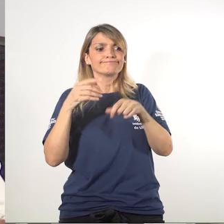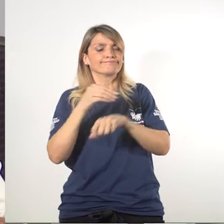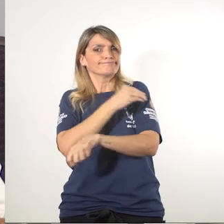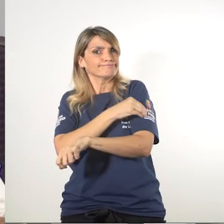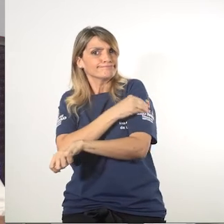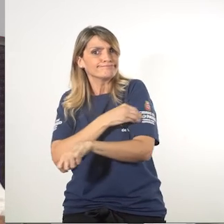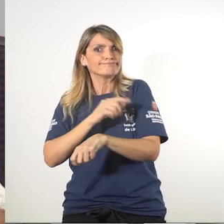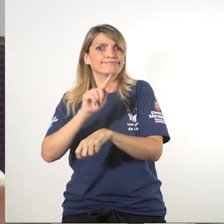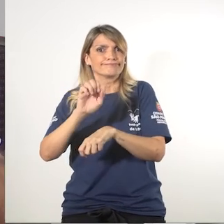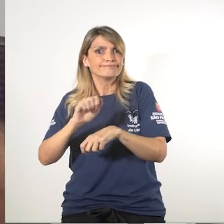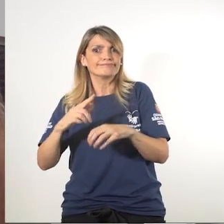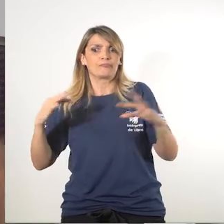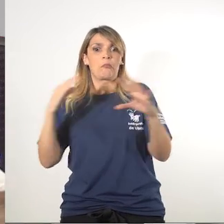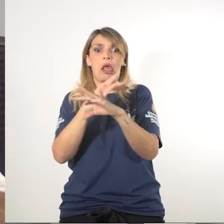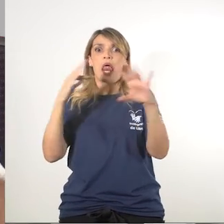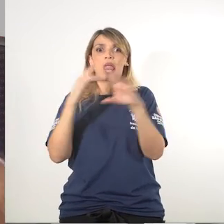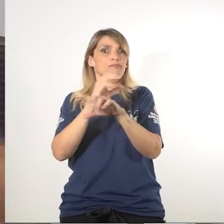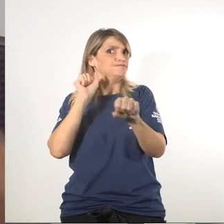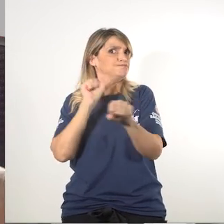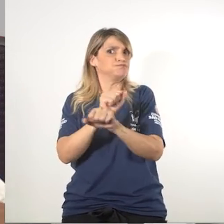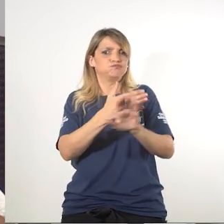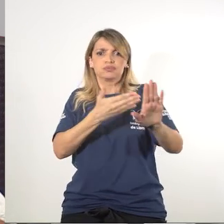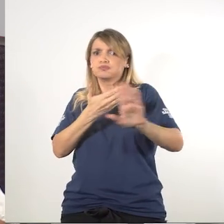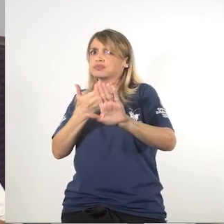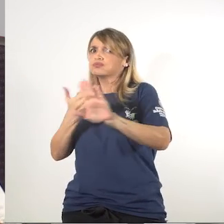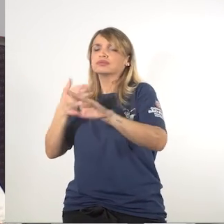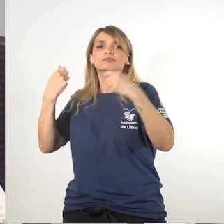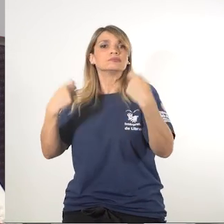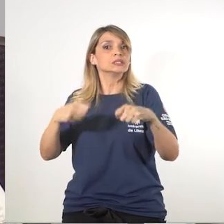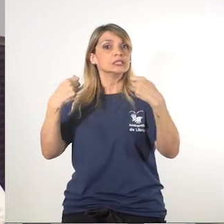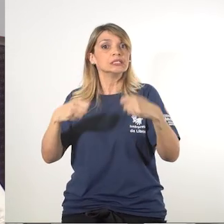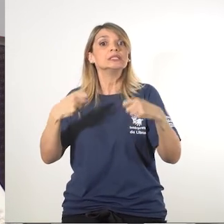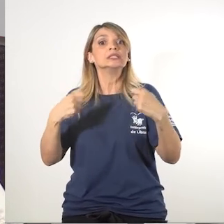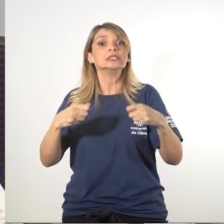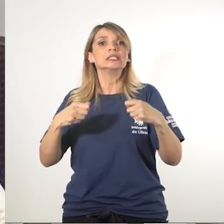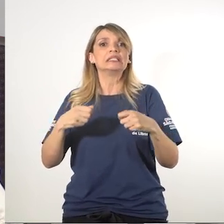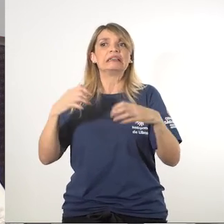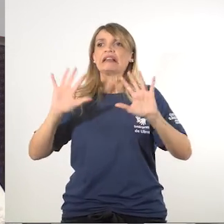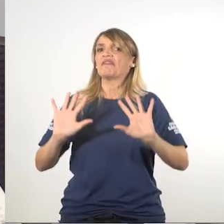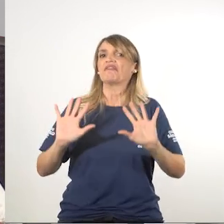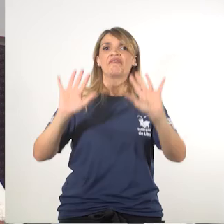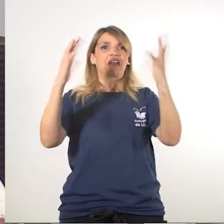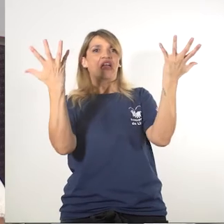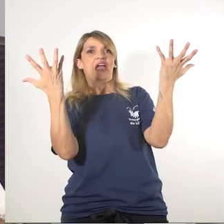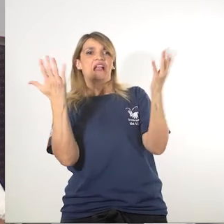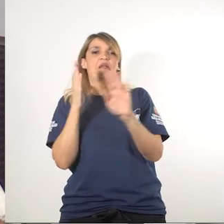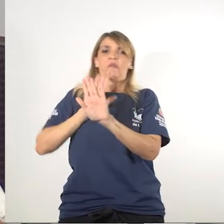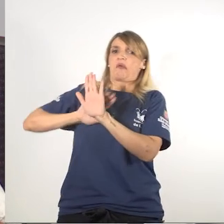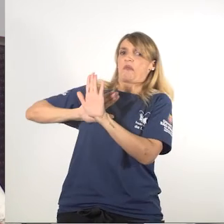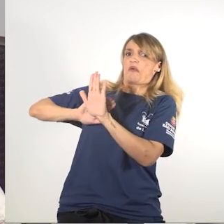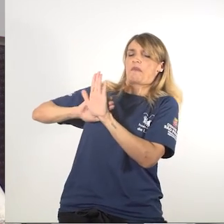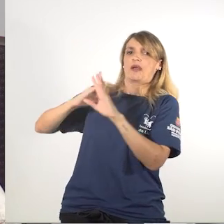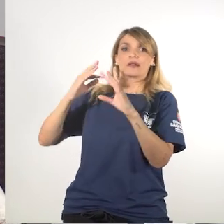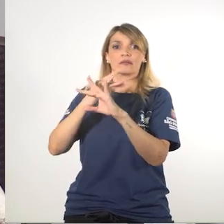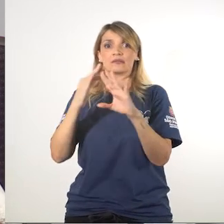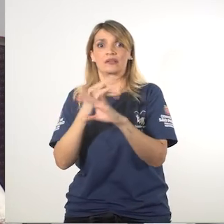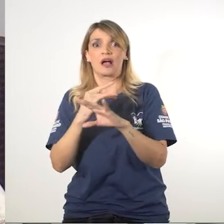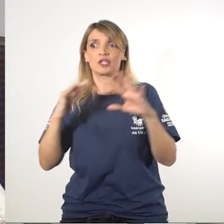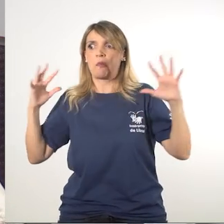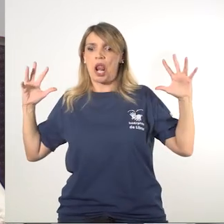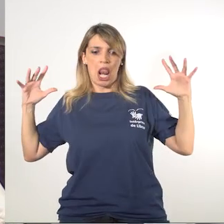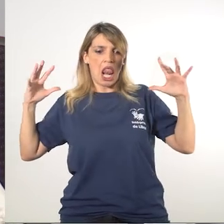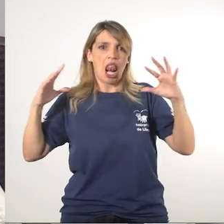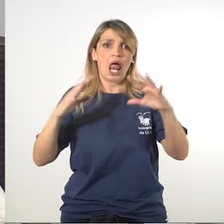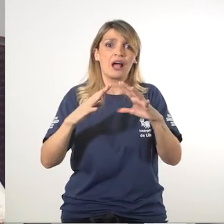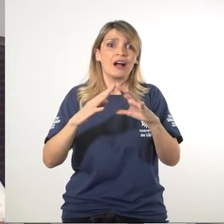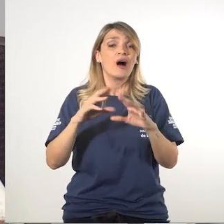né? E esse é o esforço que tem sido feito, inclusive, em se debelar festas clandestinas na cidade, né? a não aglomeração, o uso